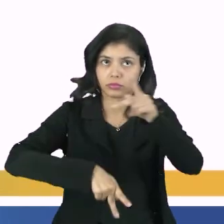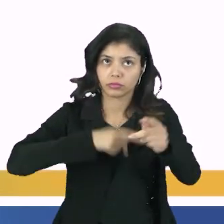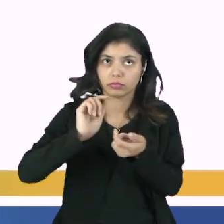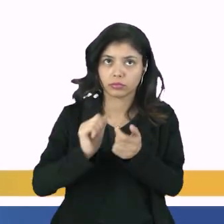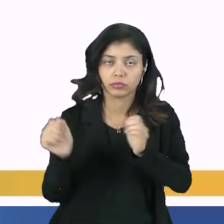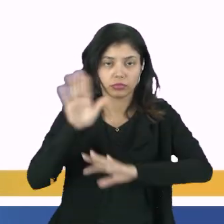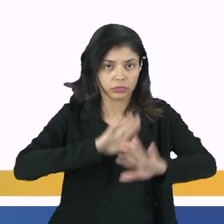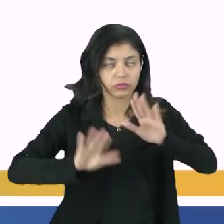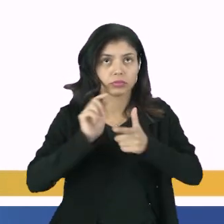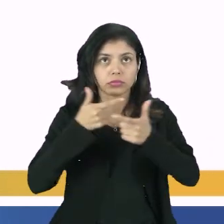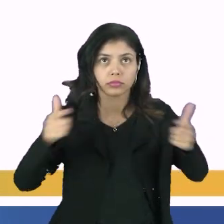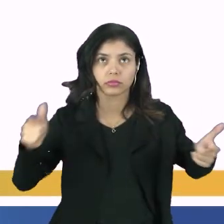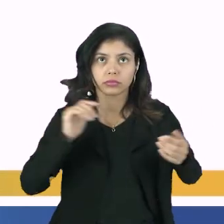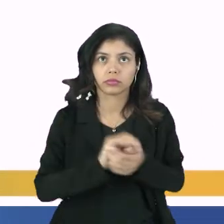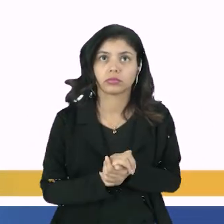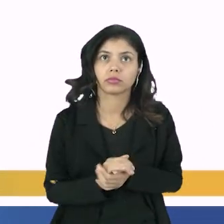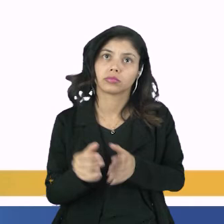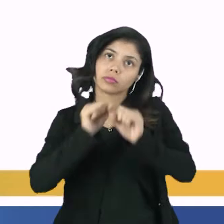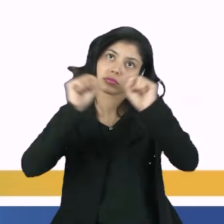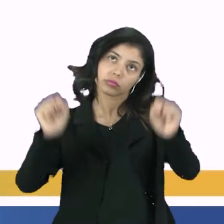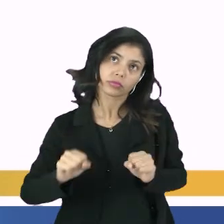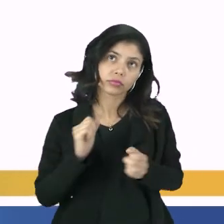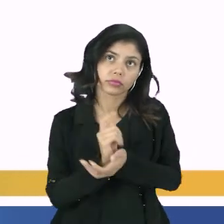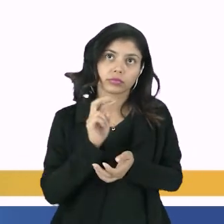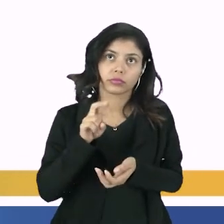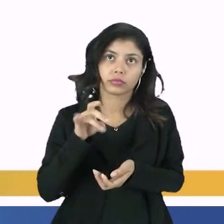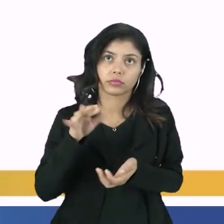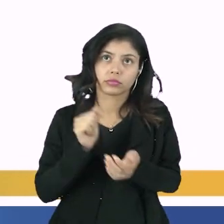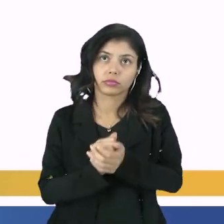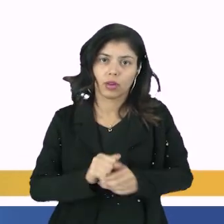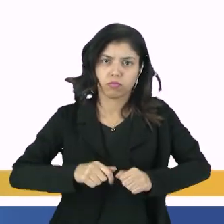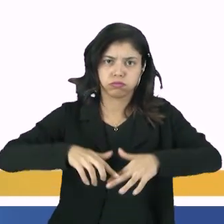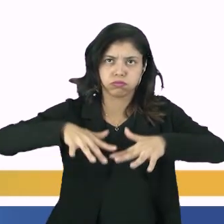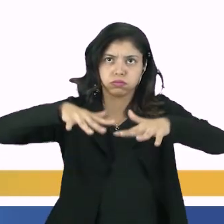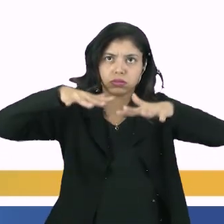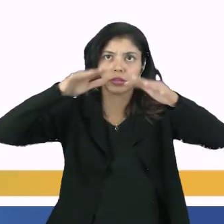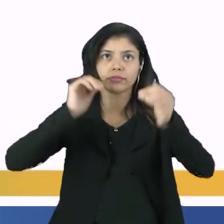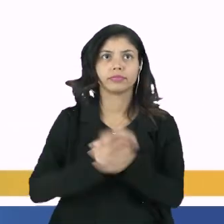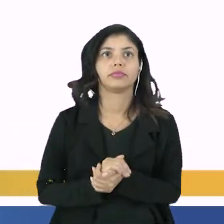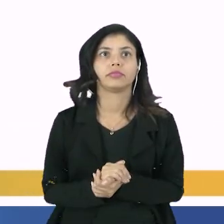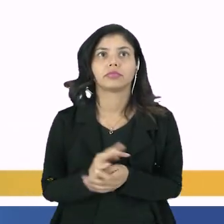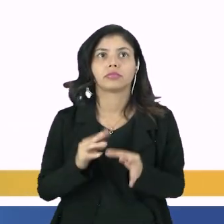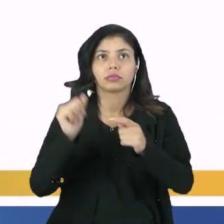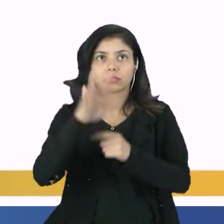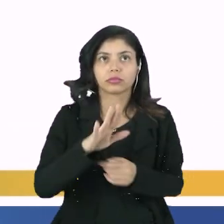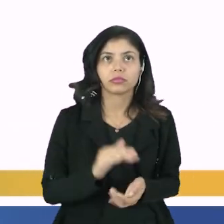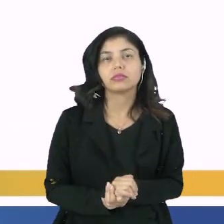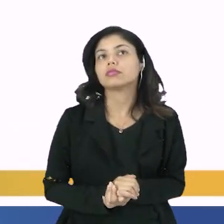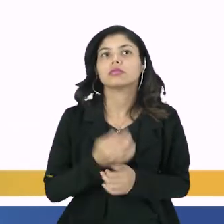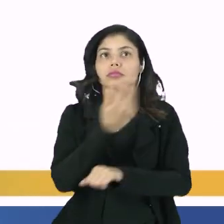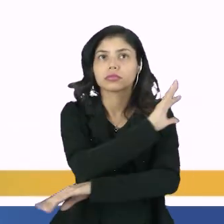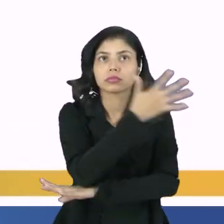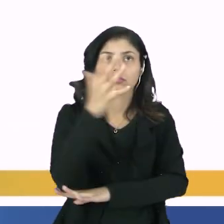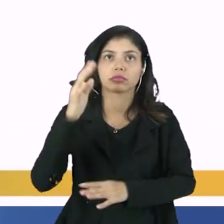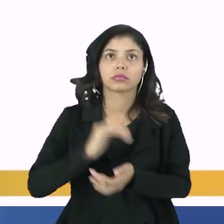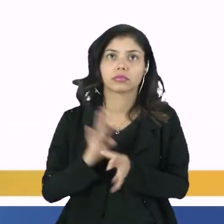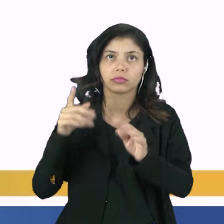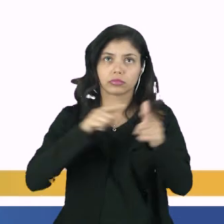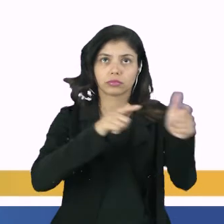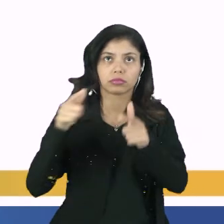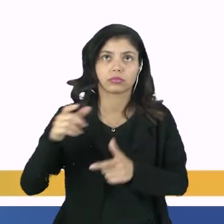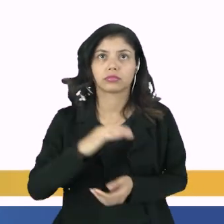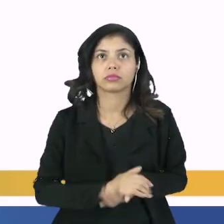povos criaram grandes obras com sistemas de drenagem das cheias dos rios e tubos de irrigação para as plantações em